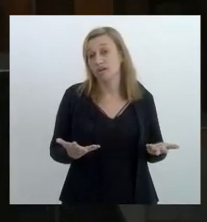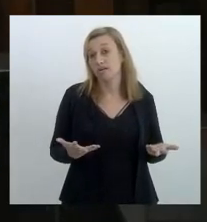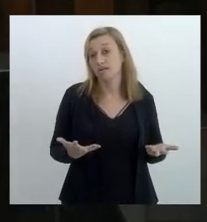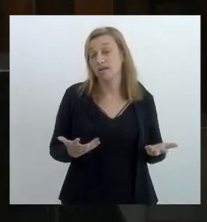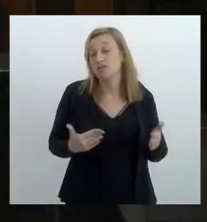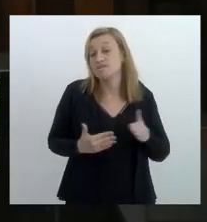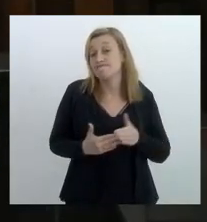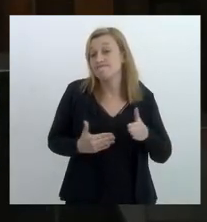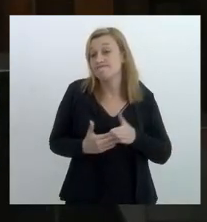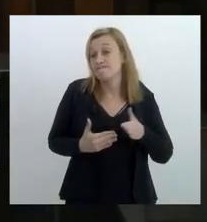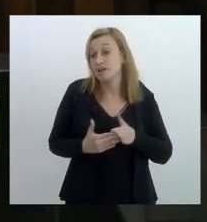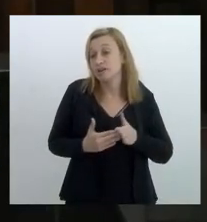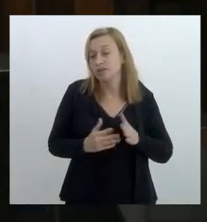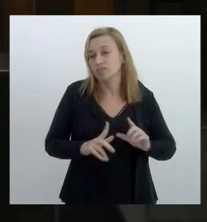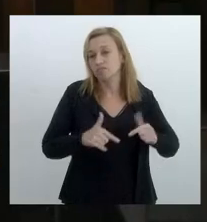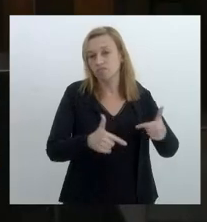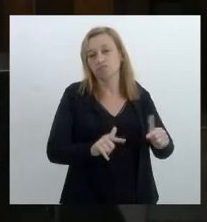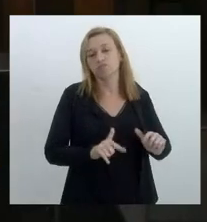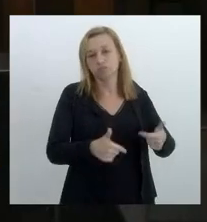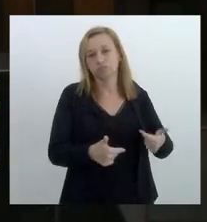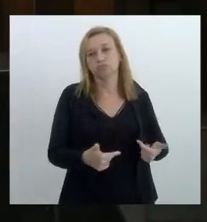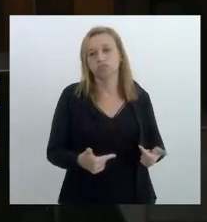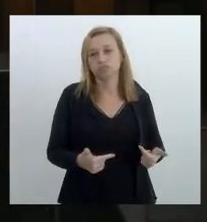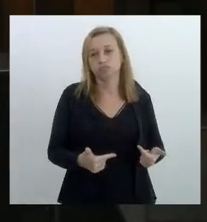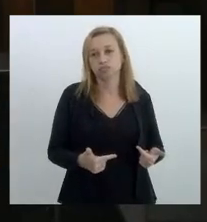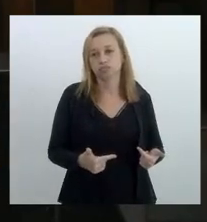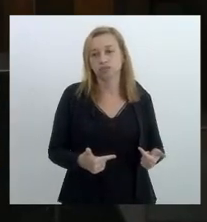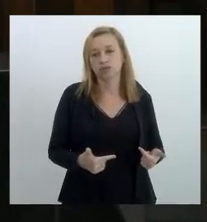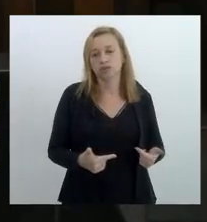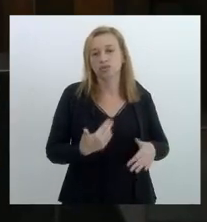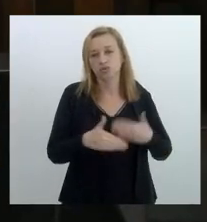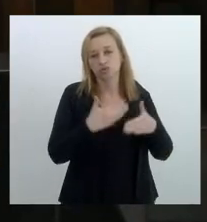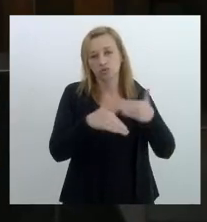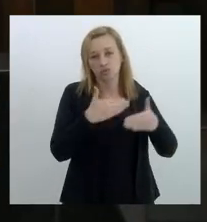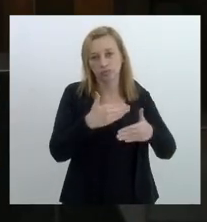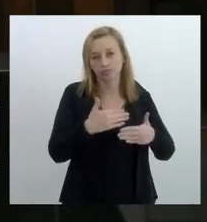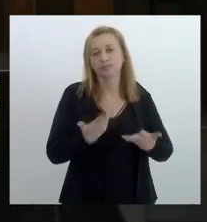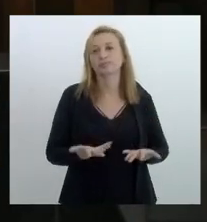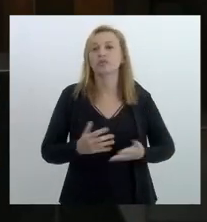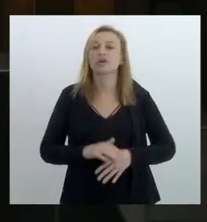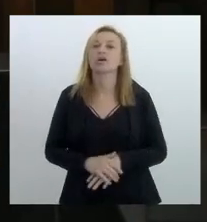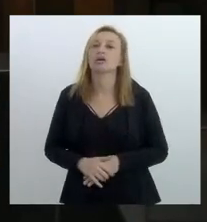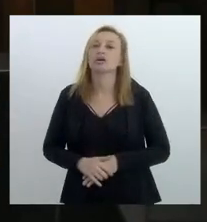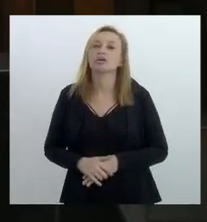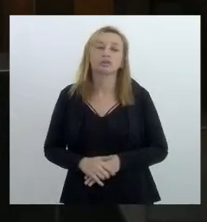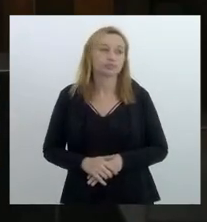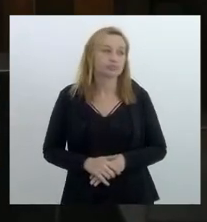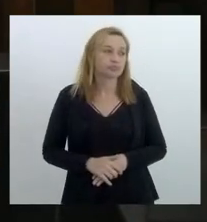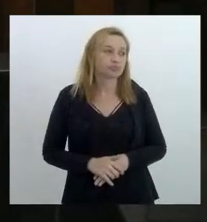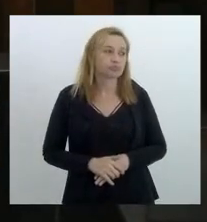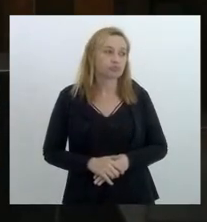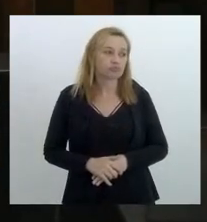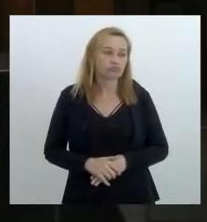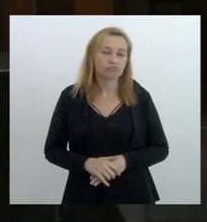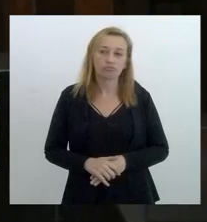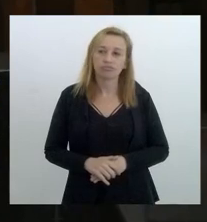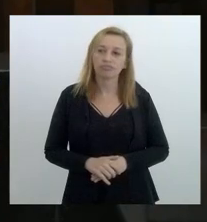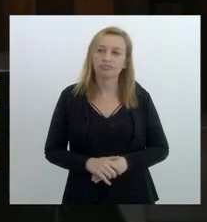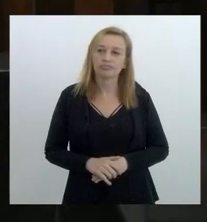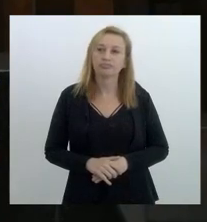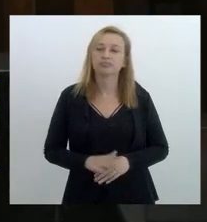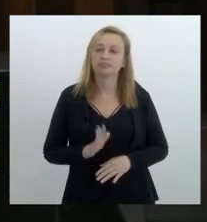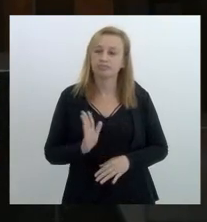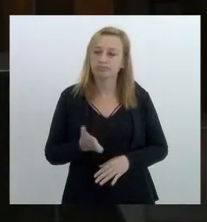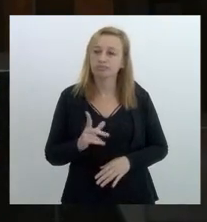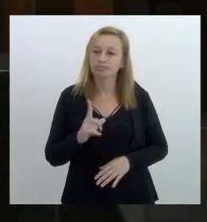que impede ações de indução de desenvolvimento. No caso dos entes subnacionais, a gente